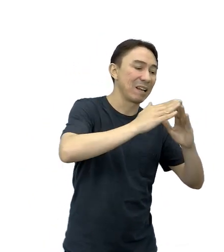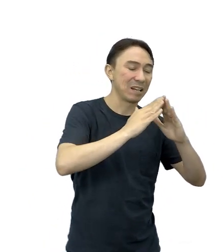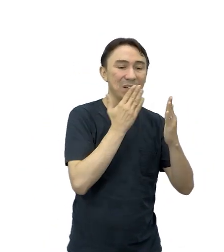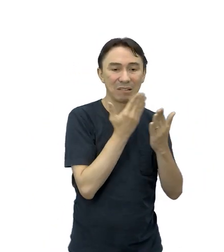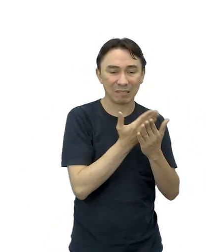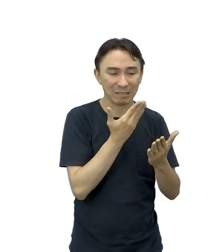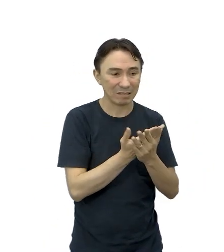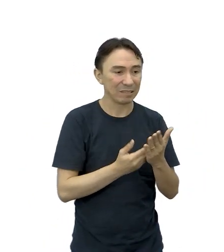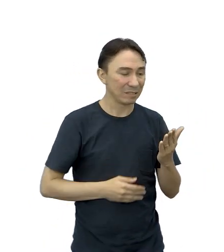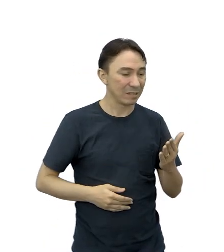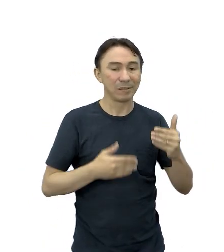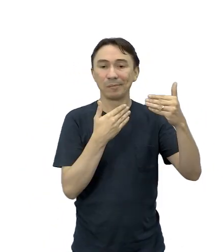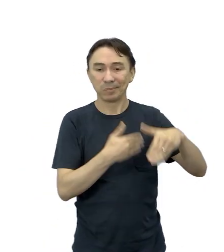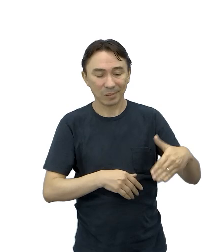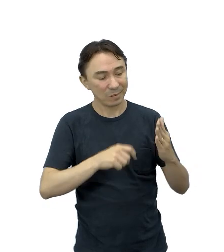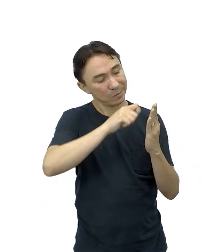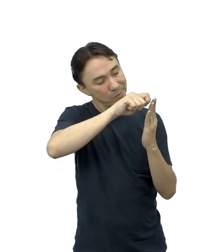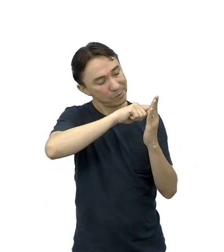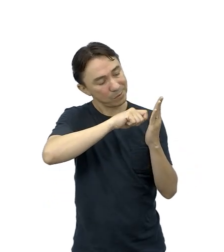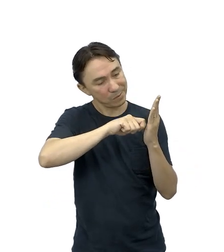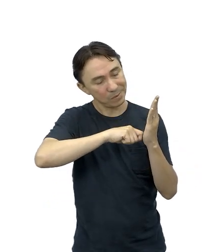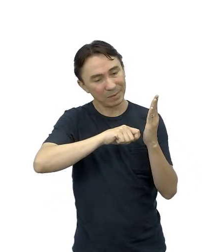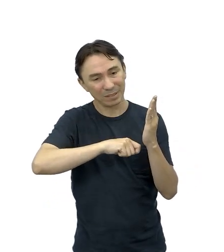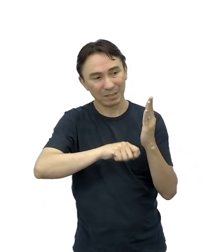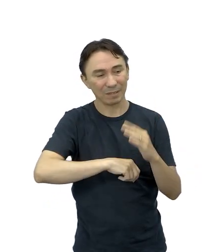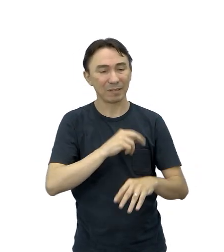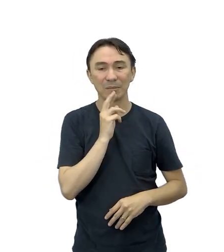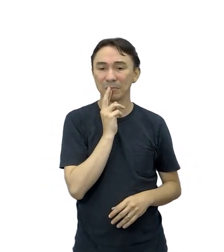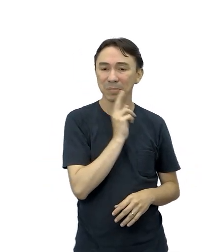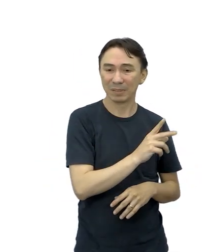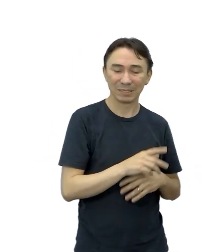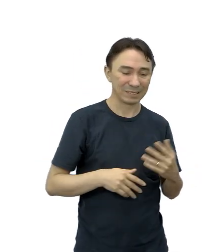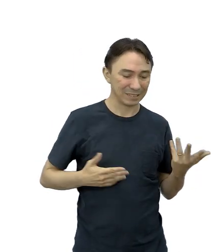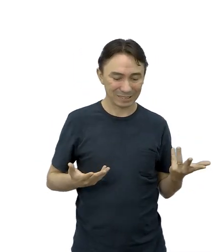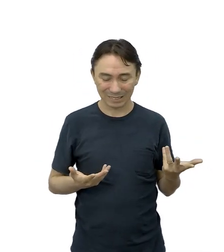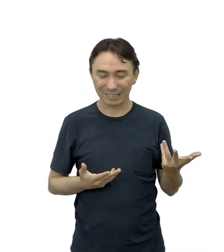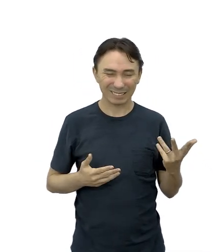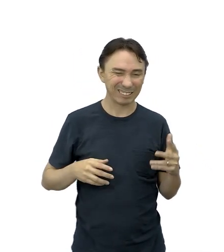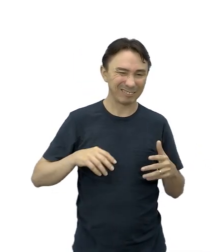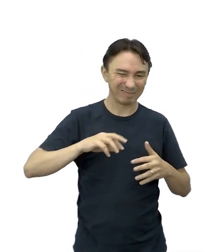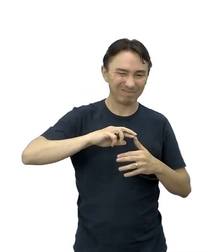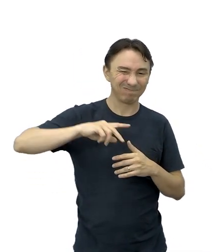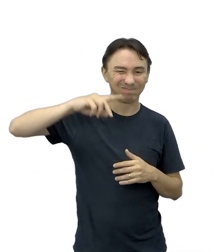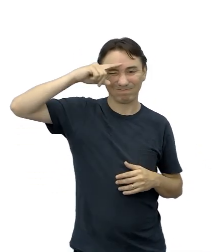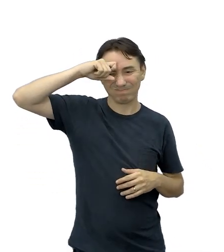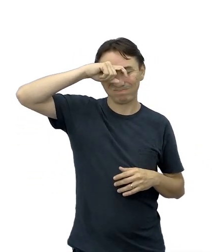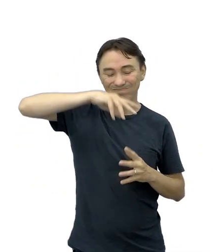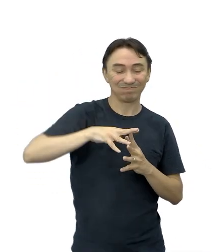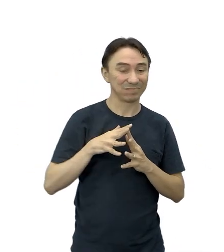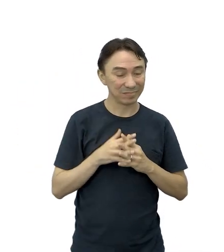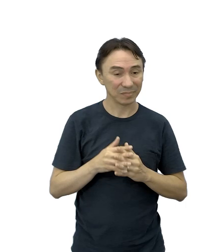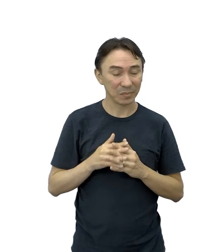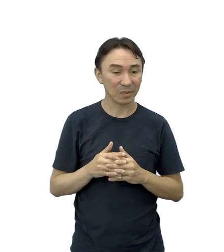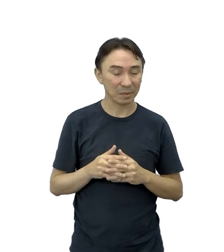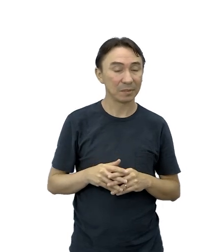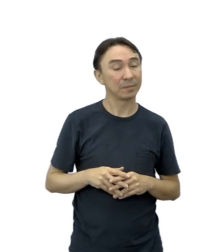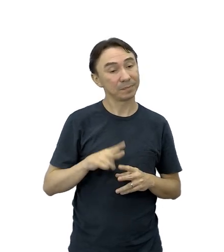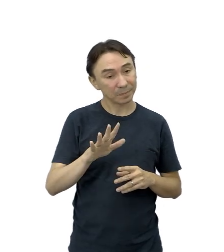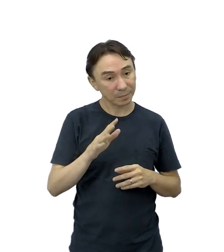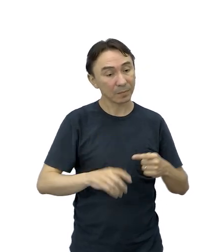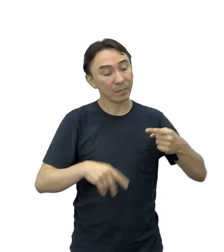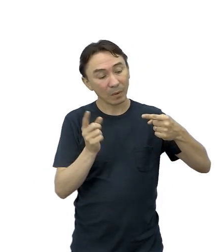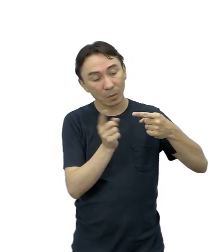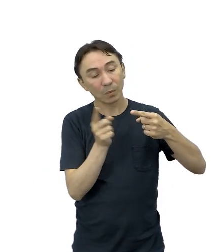processo tem que ser relevado no momento que vocês planejam e vocês olham para esses índices, né? Mas é importante. Talvez mais